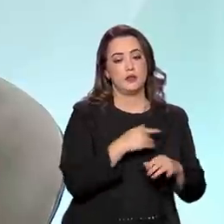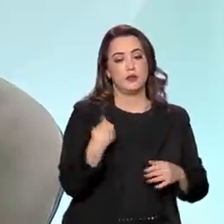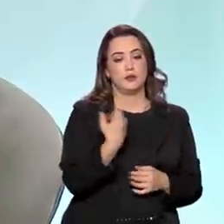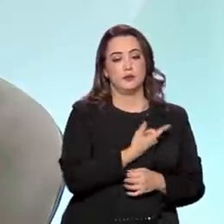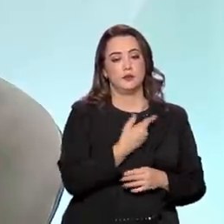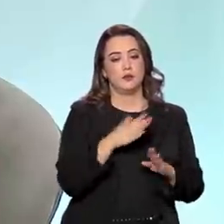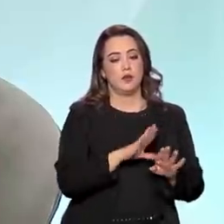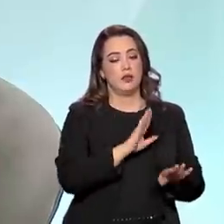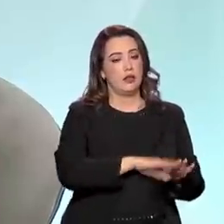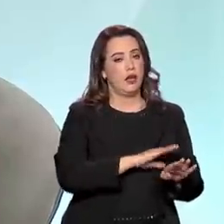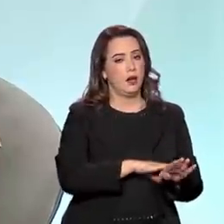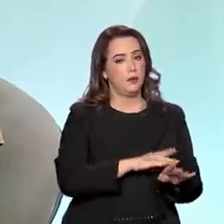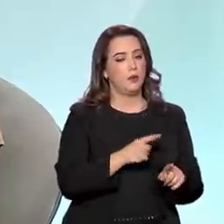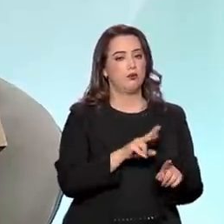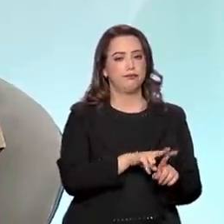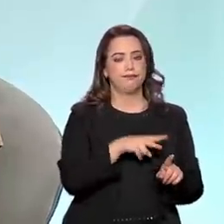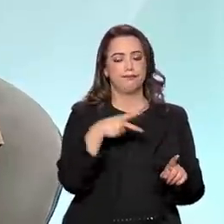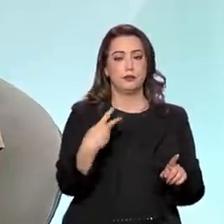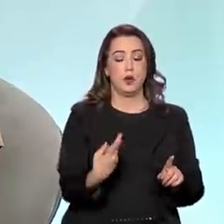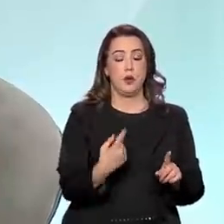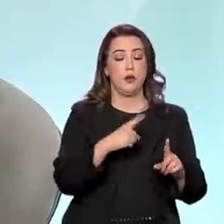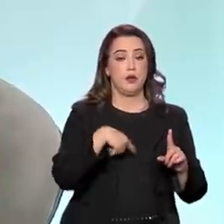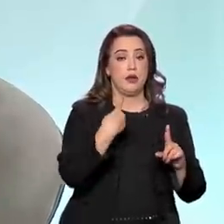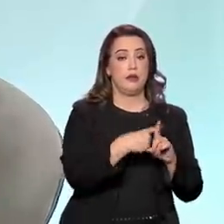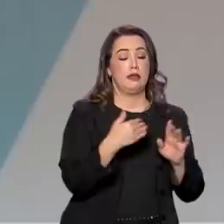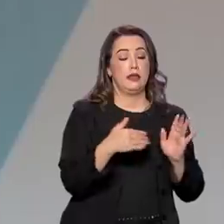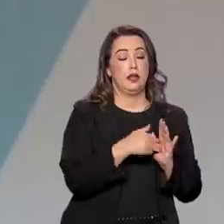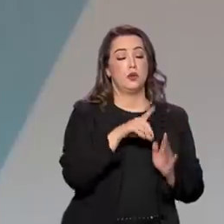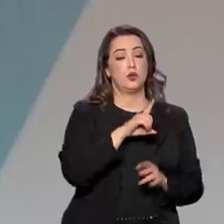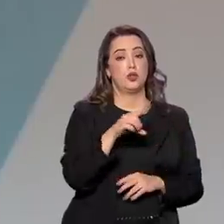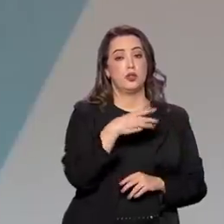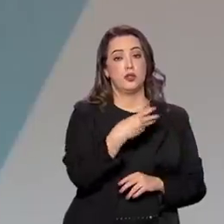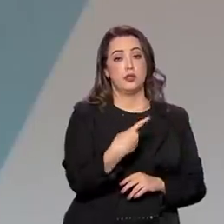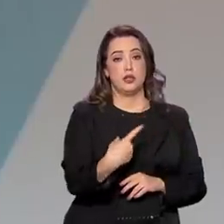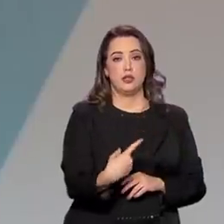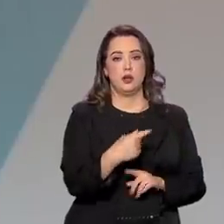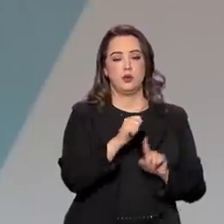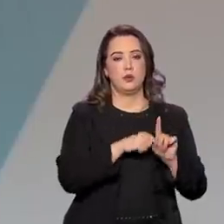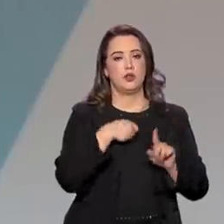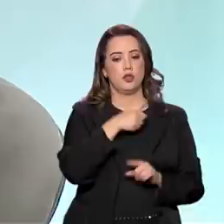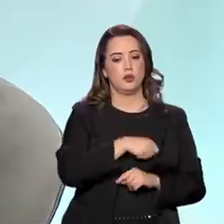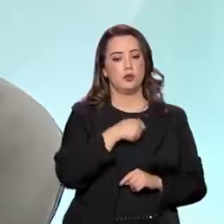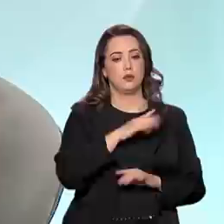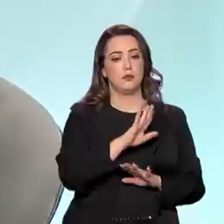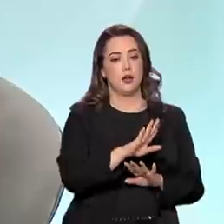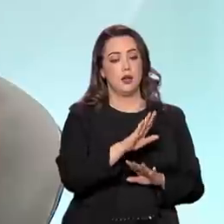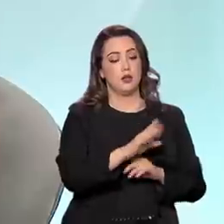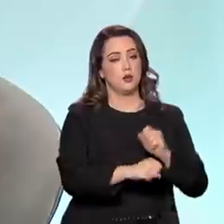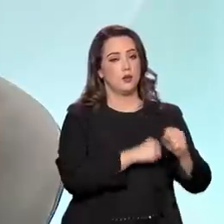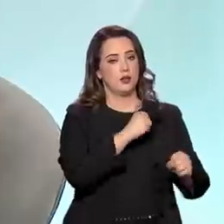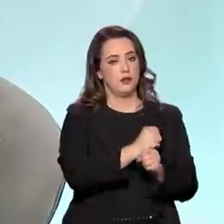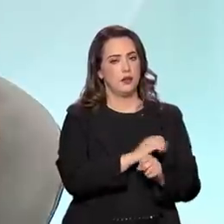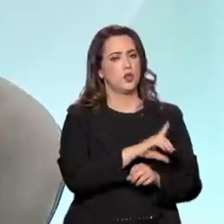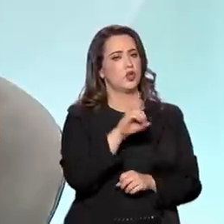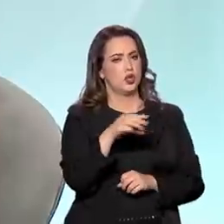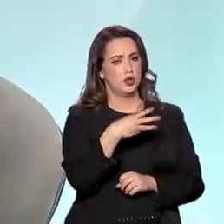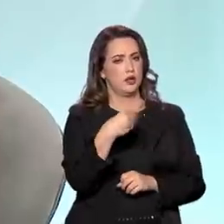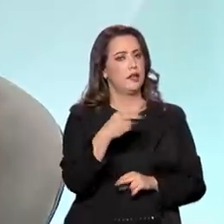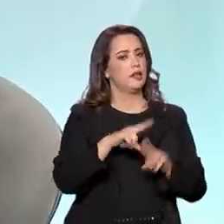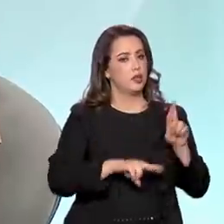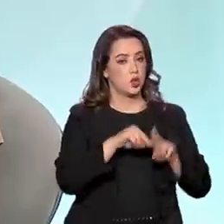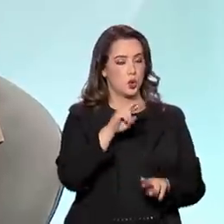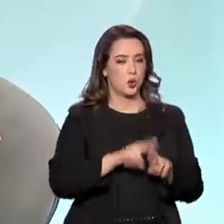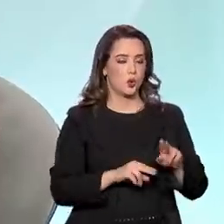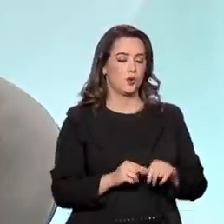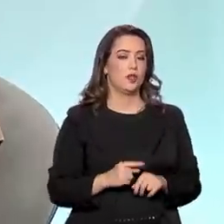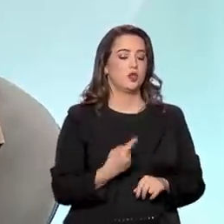aqui nós prorrogamos o prazo seja até o dia trinta e um vai estar vai estar em dia mas o ano que vem já deve ser e a 30 de junho